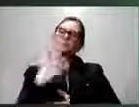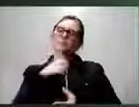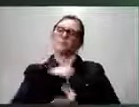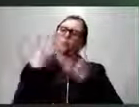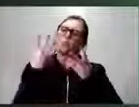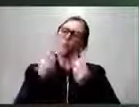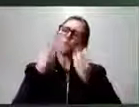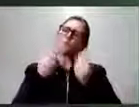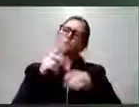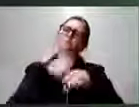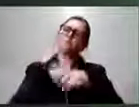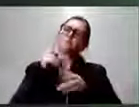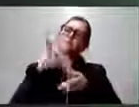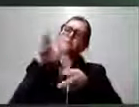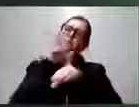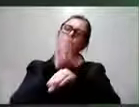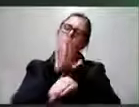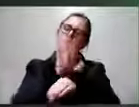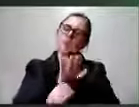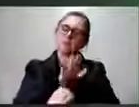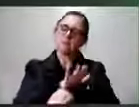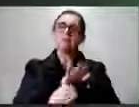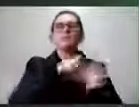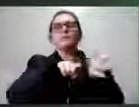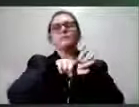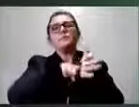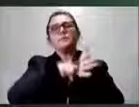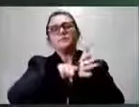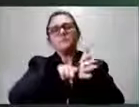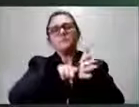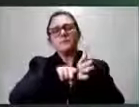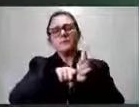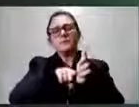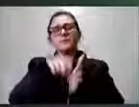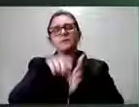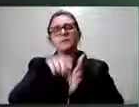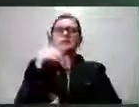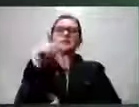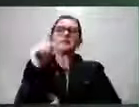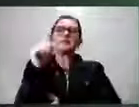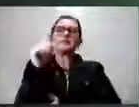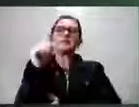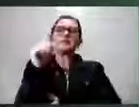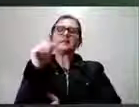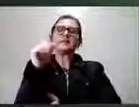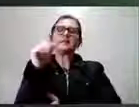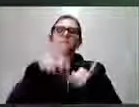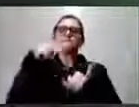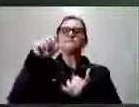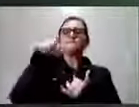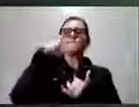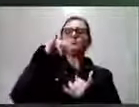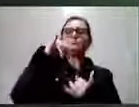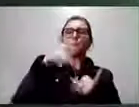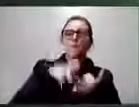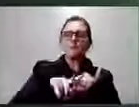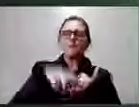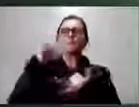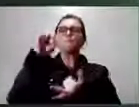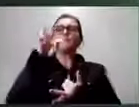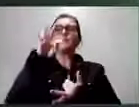me ajudaram nas pesquisas, que é o senhor Dumping, do Balseit, o senhor Palmiro Torrieri, o Felipe Reis e